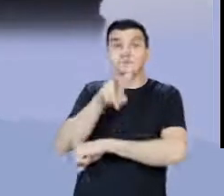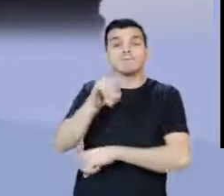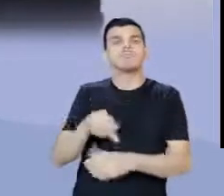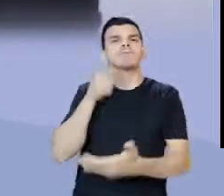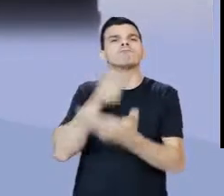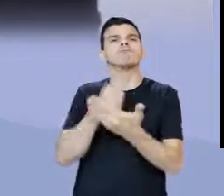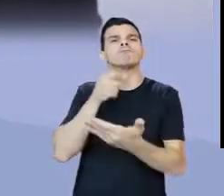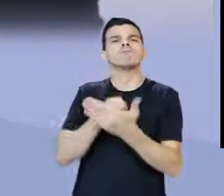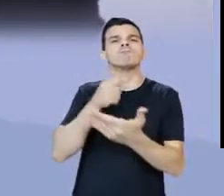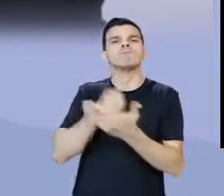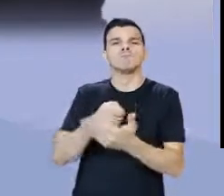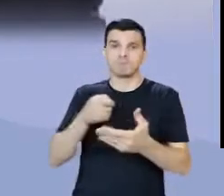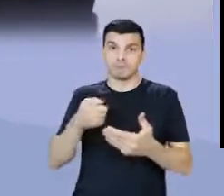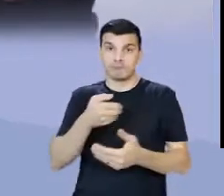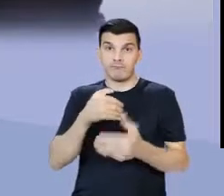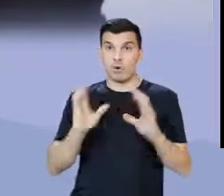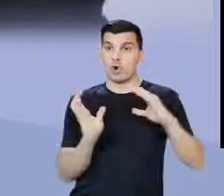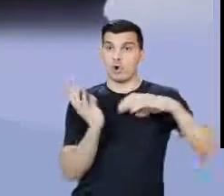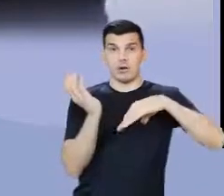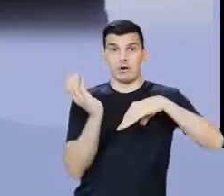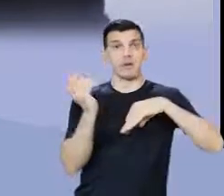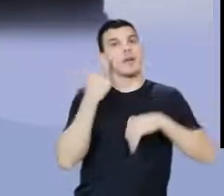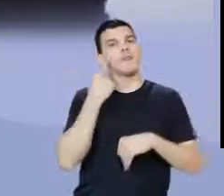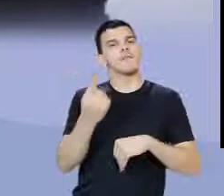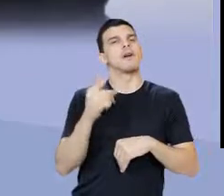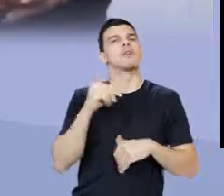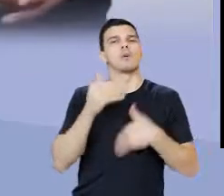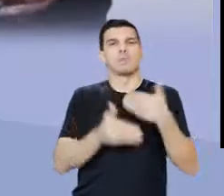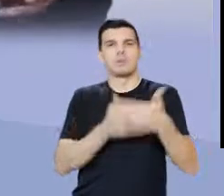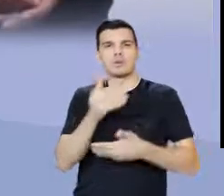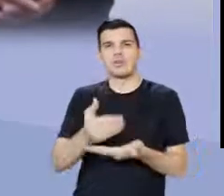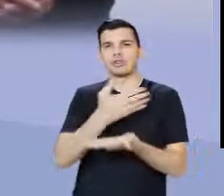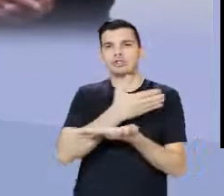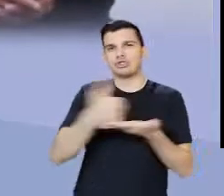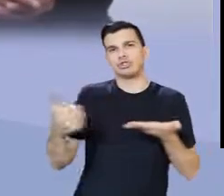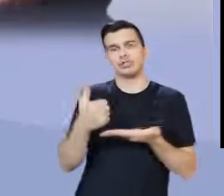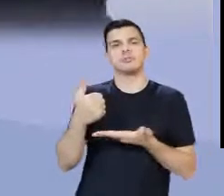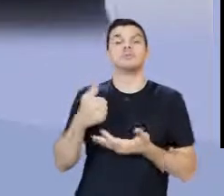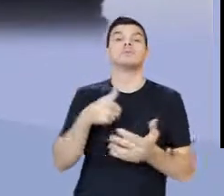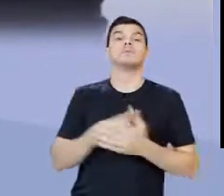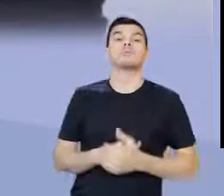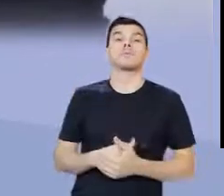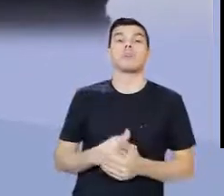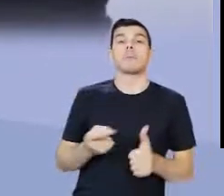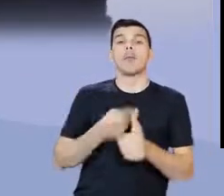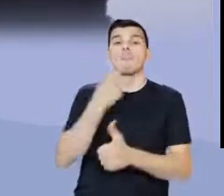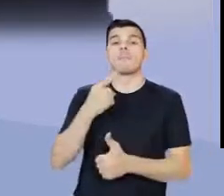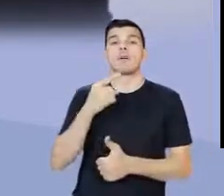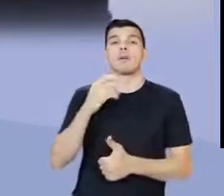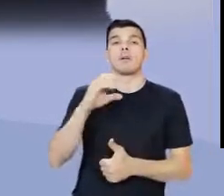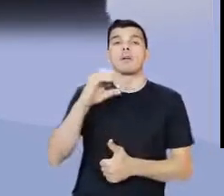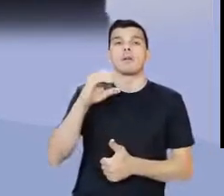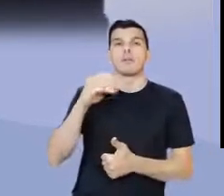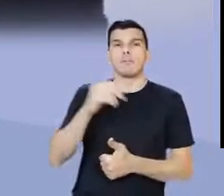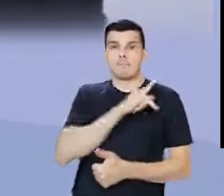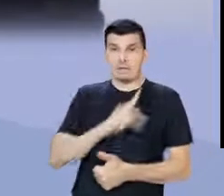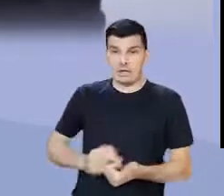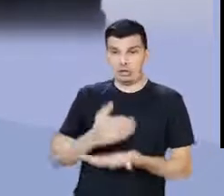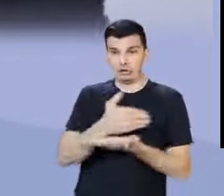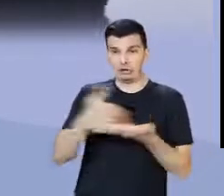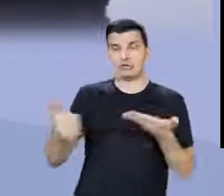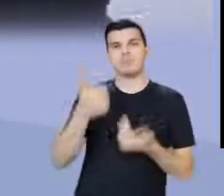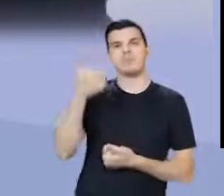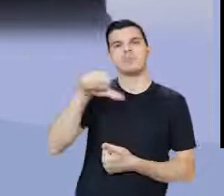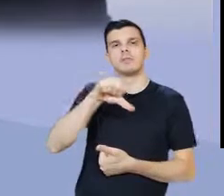ruas vai exercer uma certa pressão sobre o Congresso e é claro que você vai ter o processo de impeachment. Tivemos, então, o primeiro presidente impeachmentado